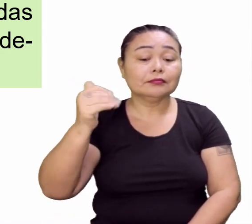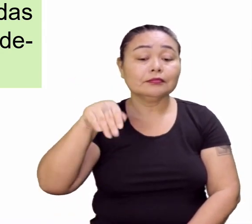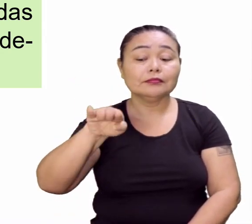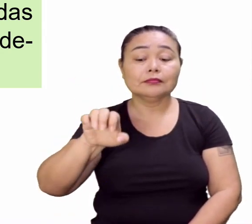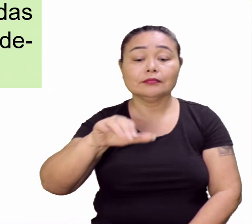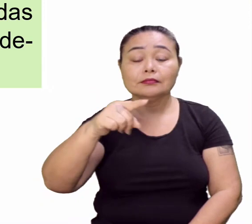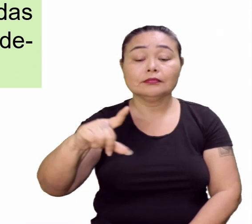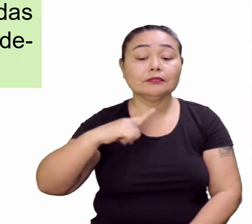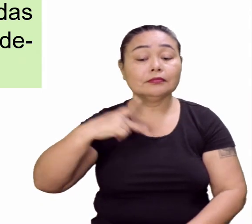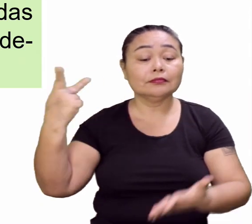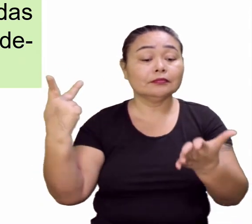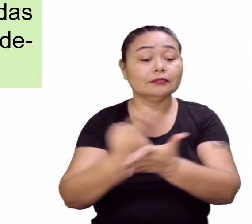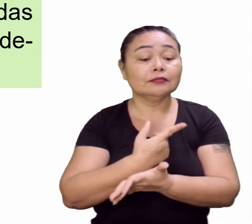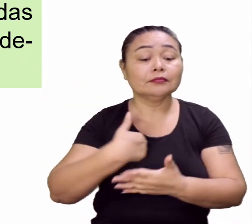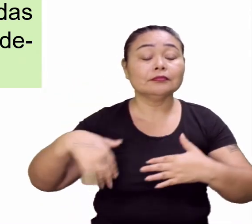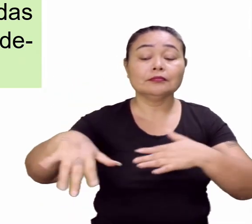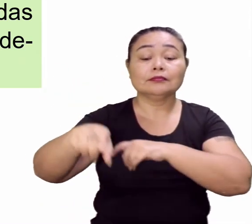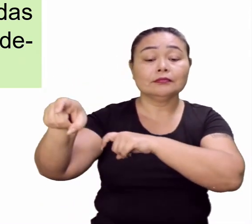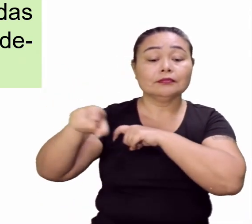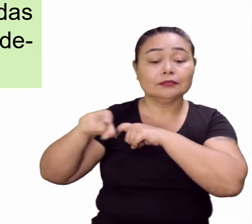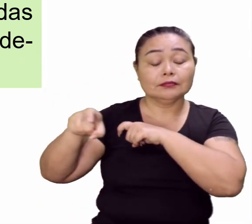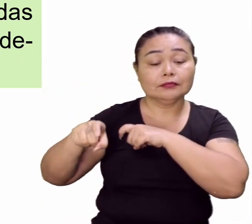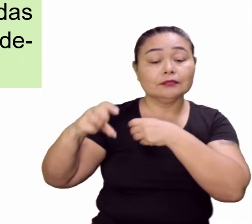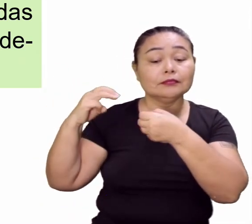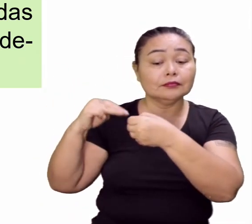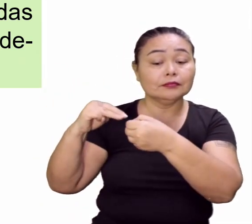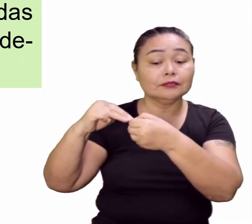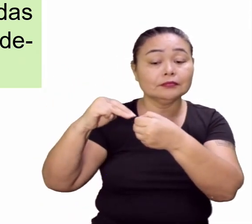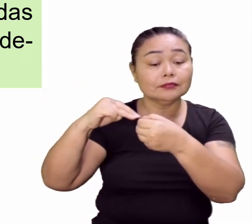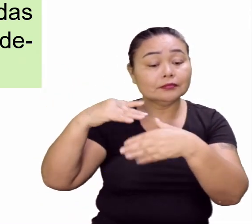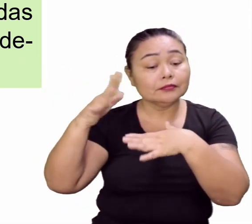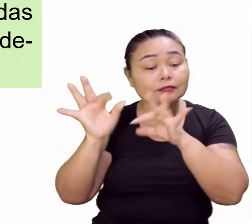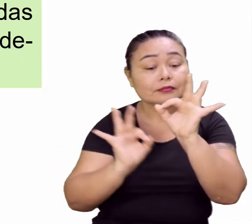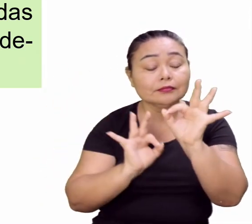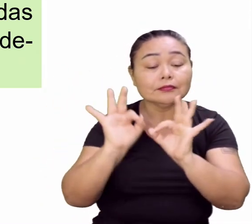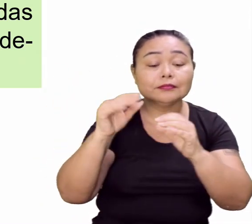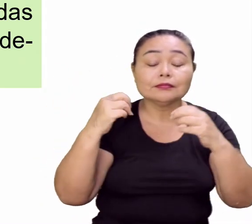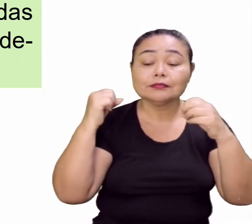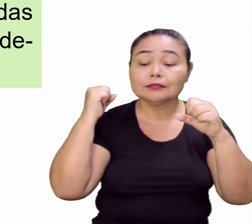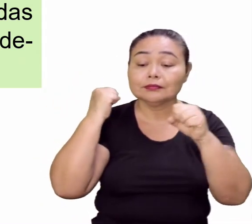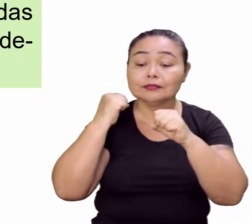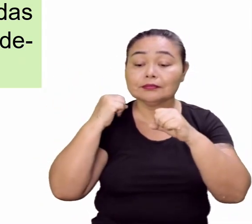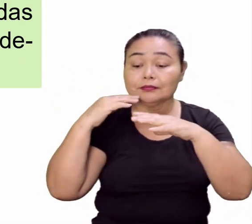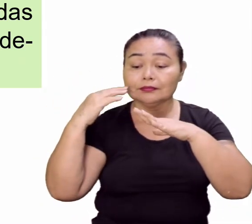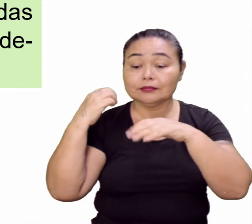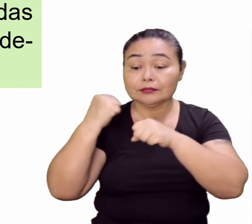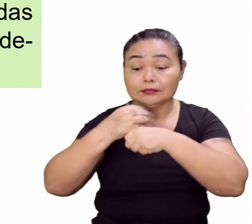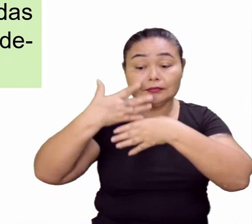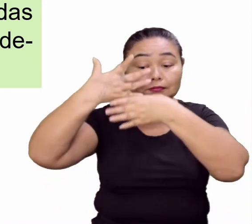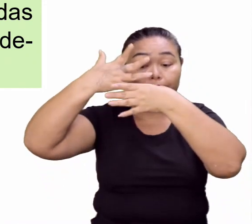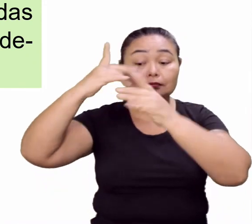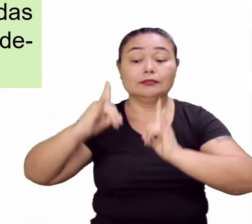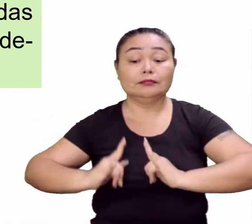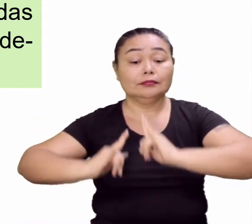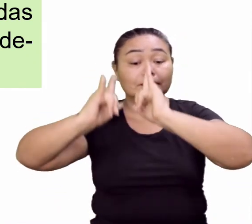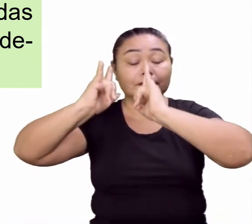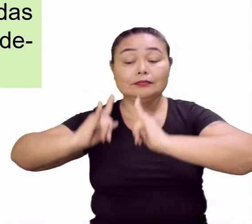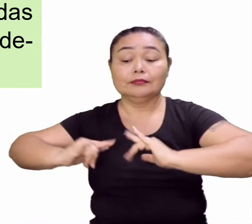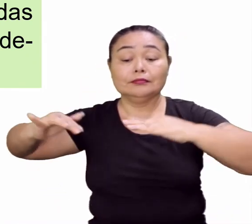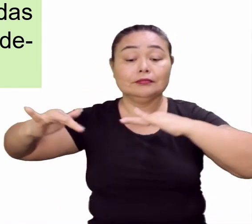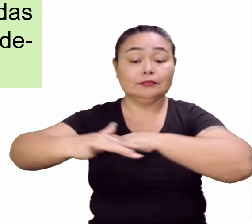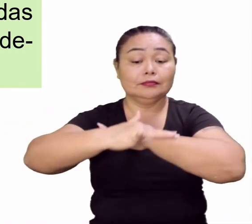de conurbação ocorre quando as áreas rurais dos municípios vão sendo tomadas pelas edificações urbanas, desse